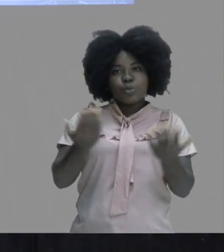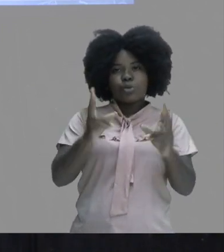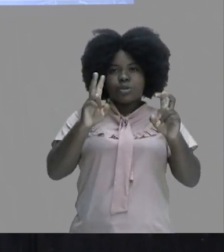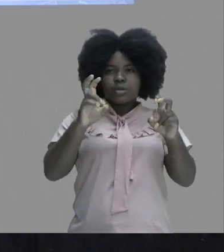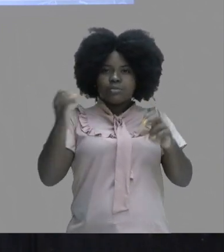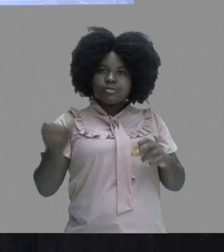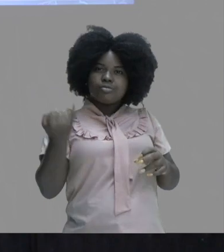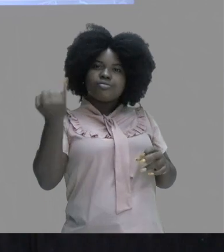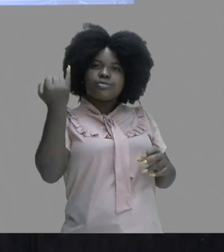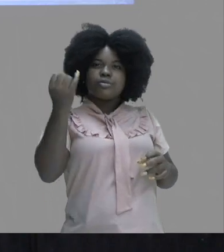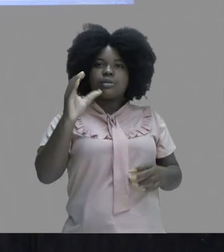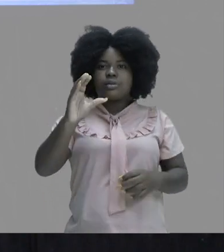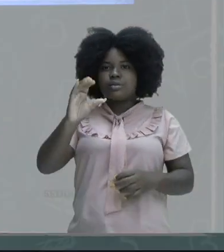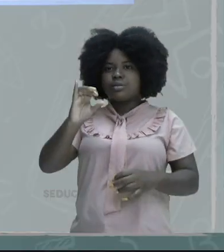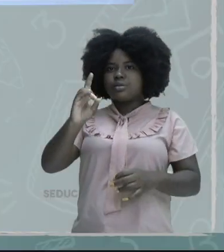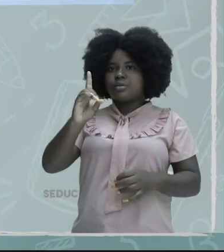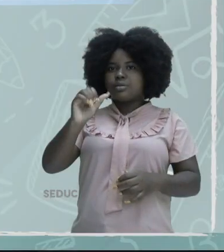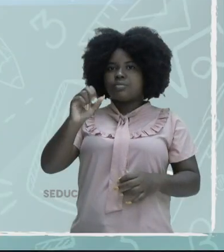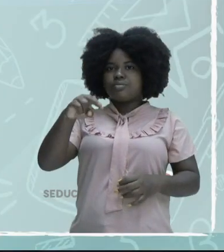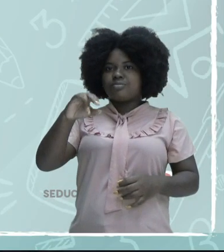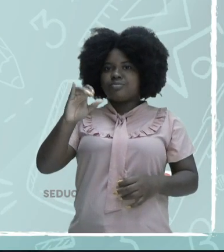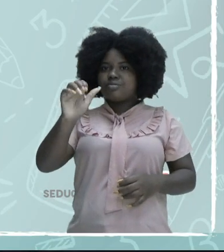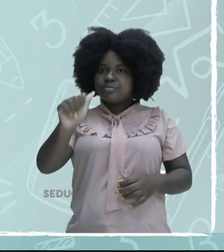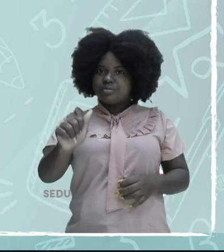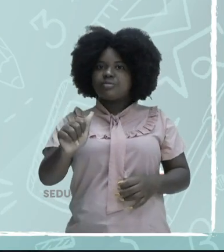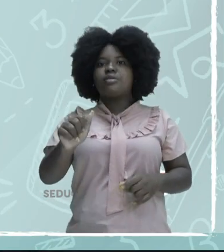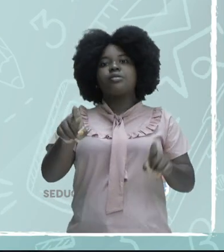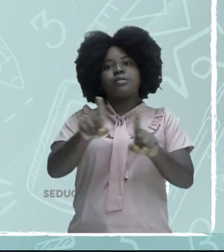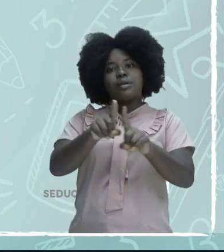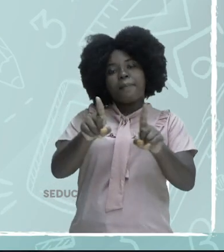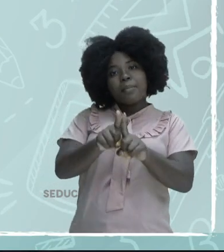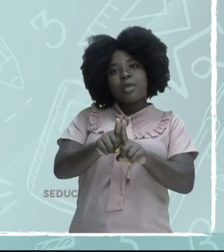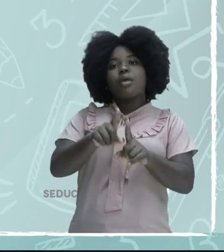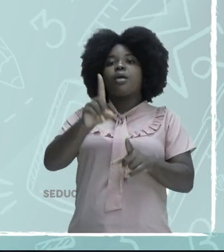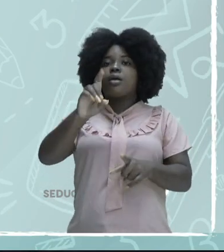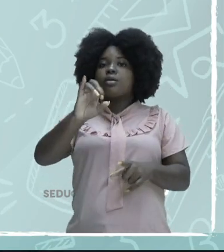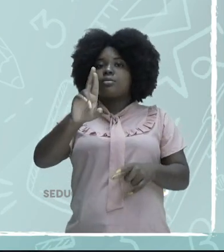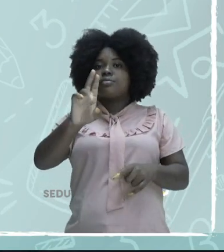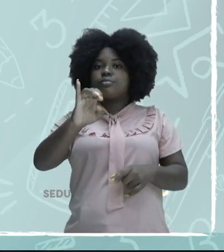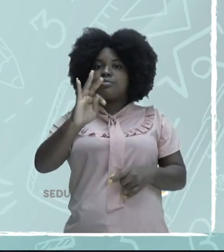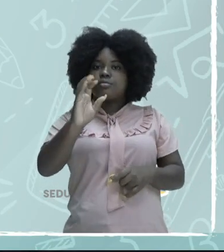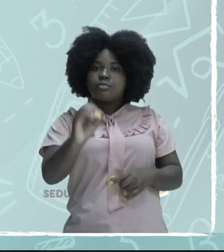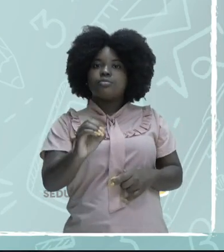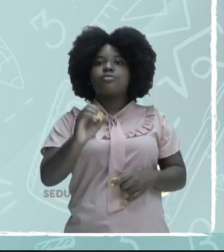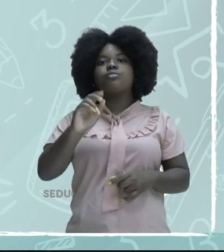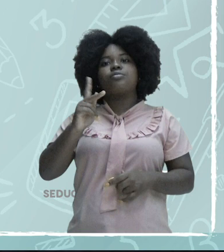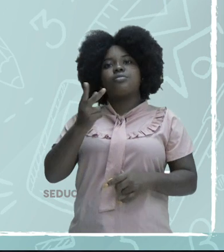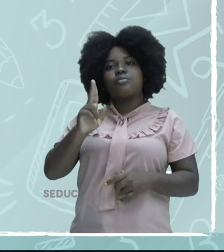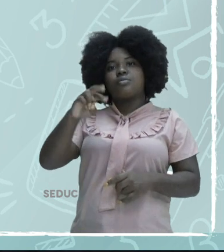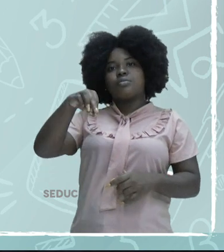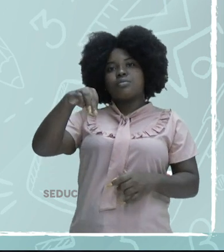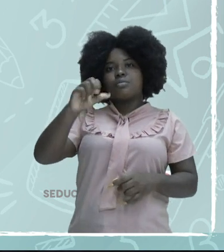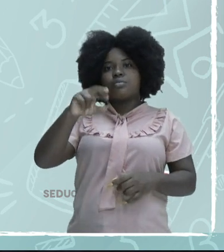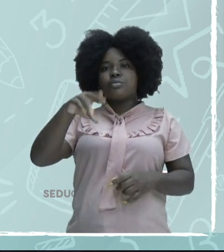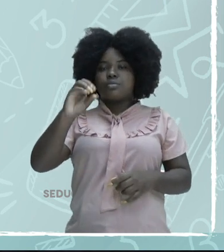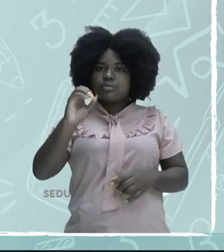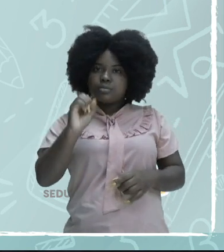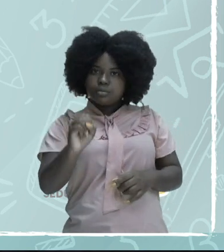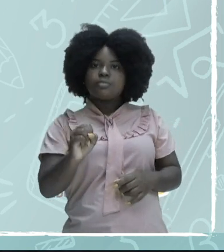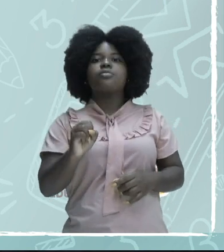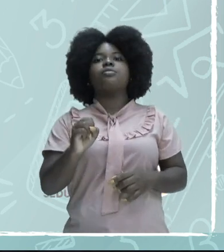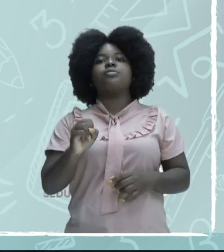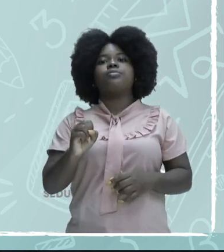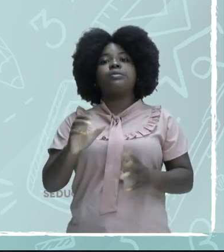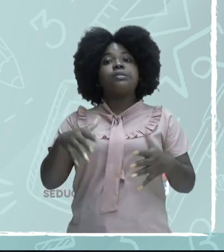cidadania e direitos humanos. Nosso tema de hoje está dividido em 5 tópicos, atenção hein? Primeiro, vamos falar o que é